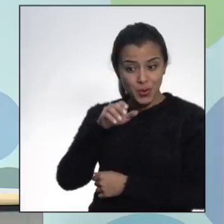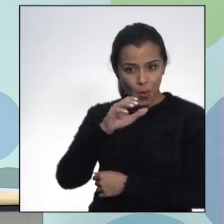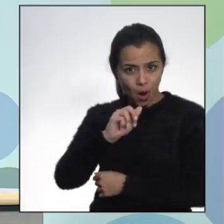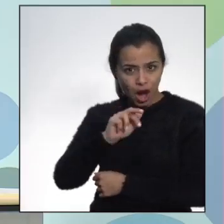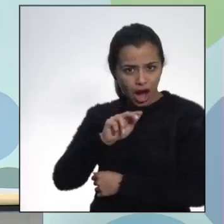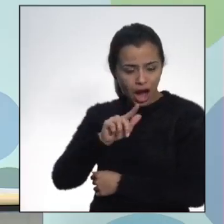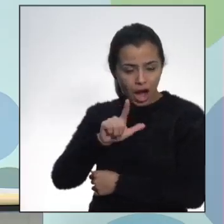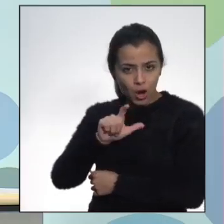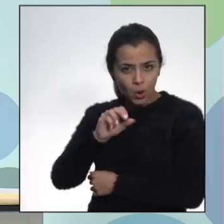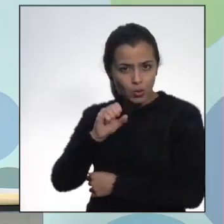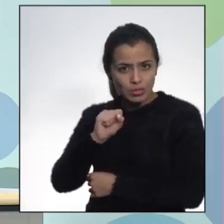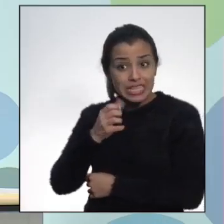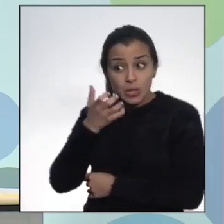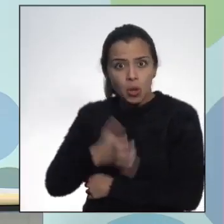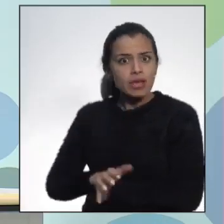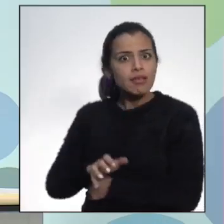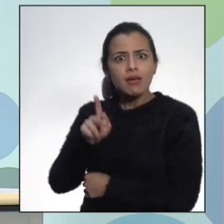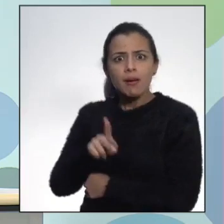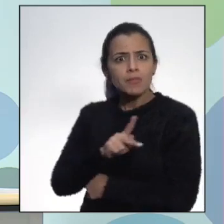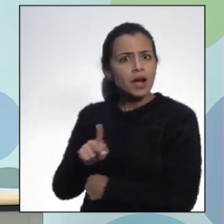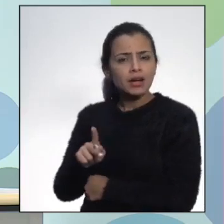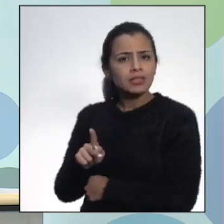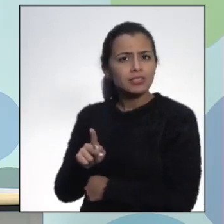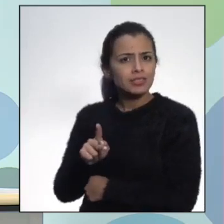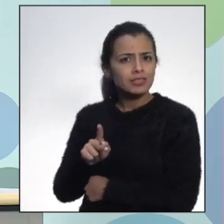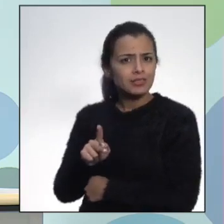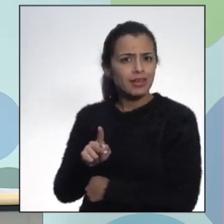ver as atrapalhadas dele